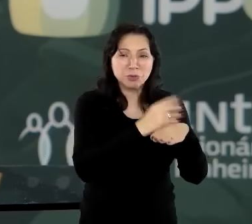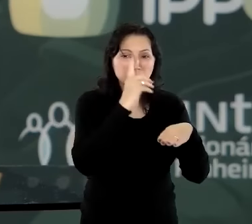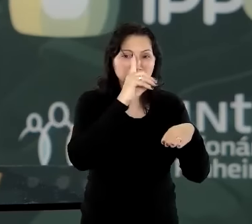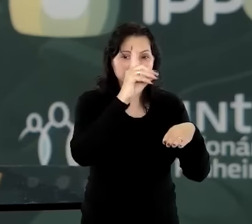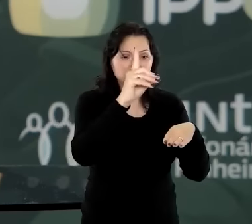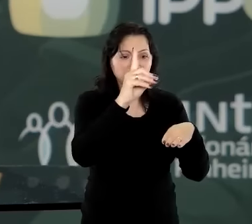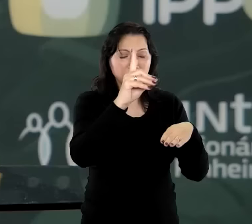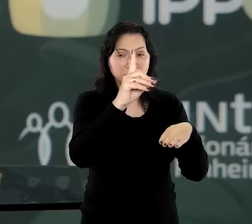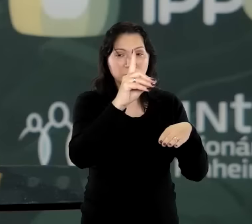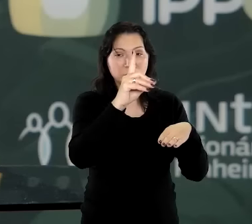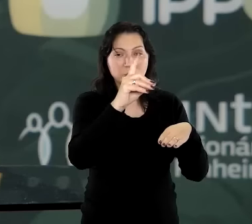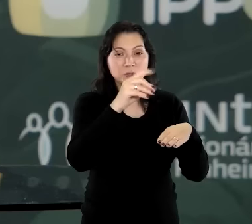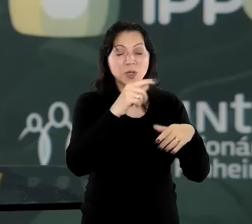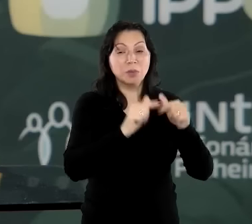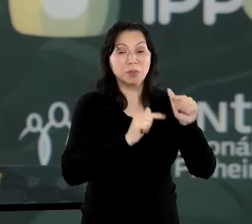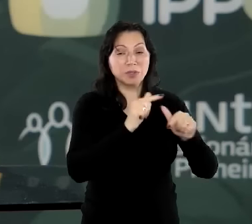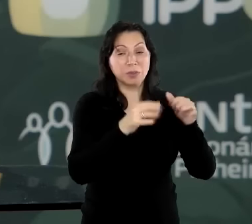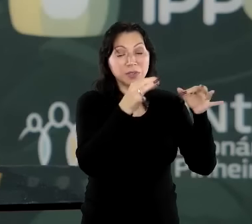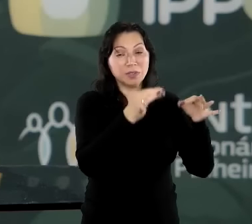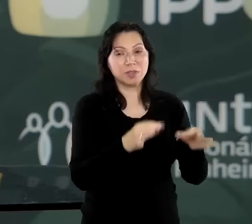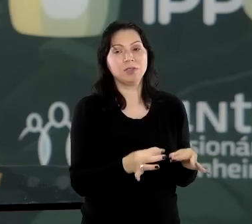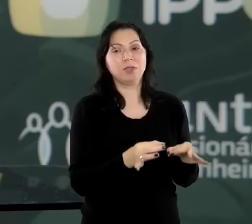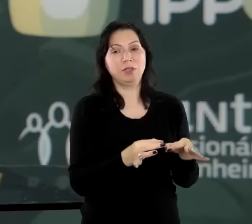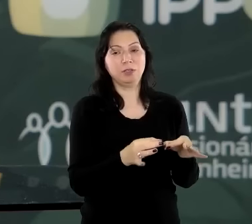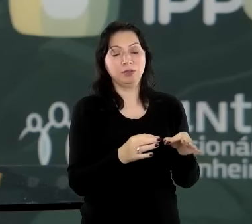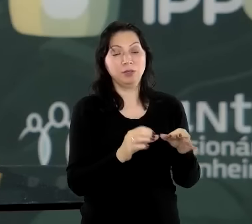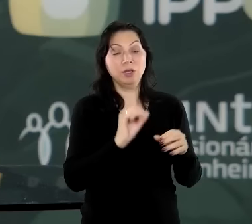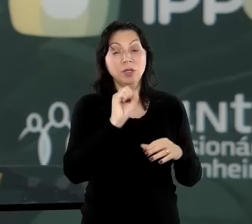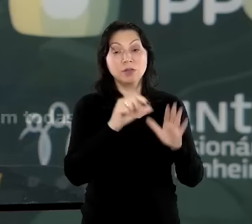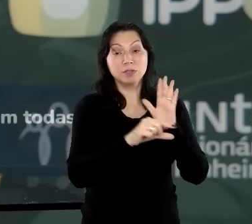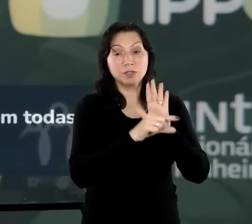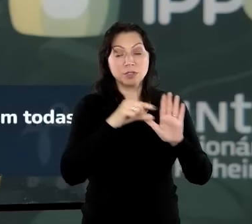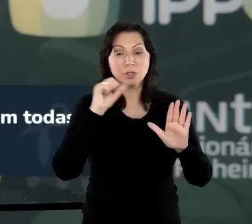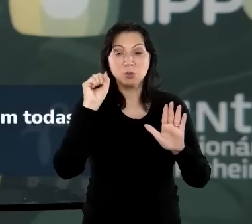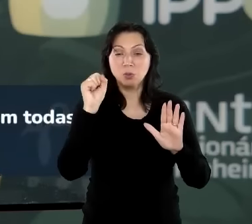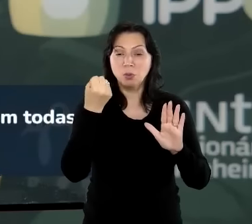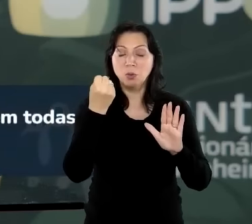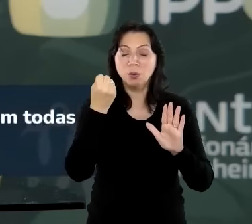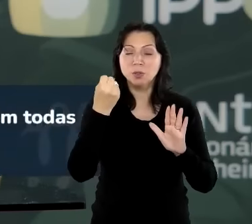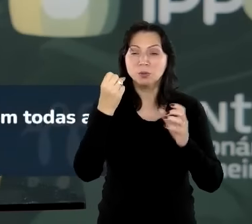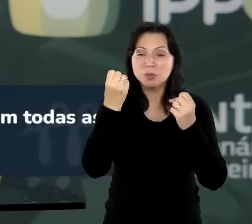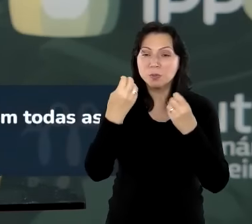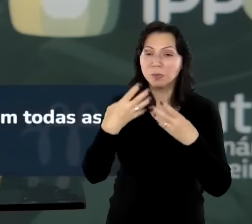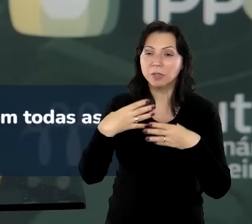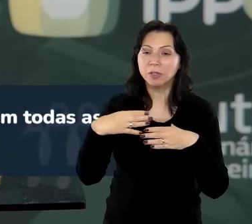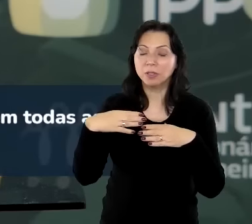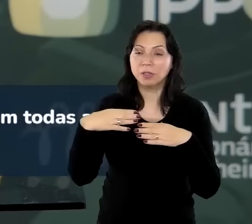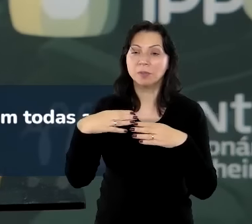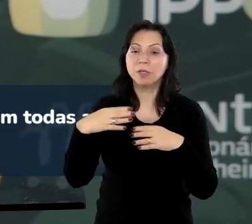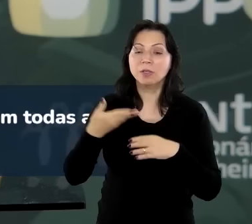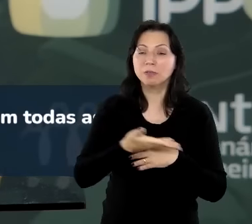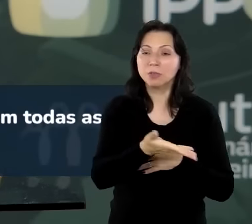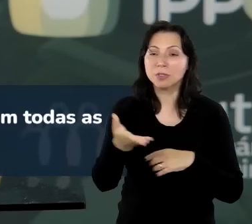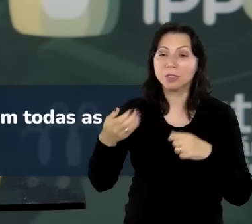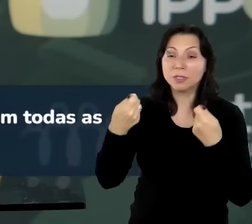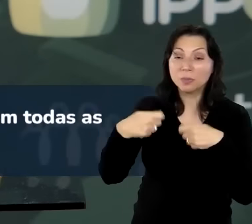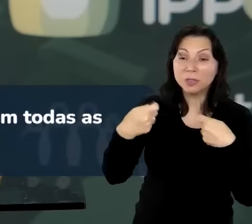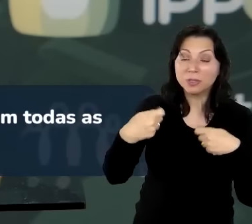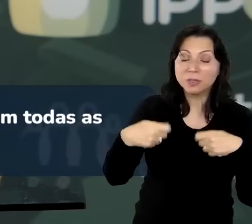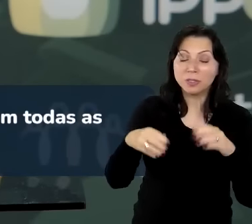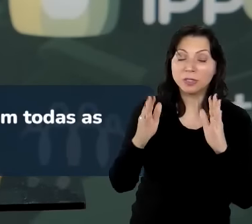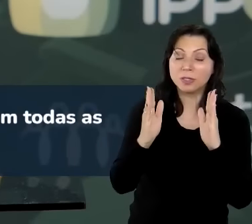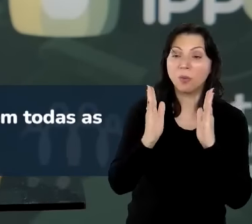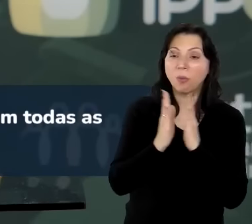No versículo 18, ele diz, orai por nós, orai por nós, para que a